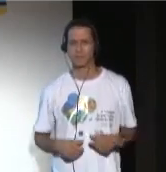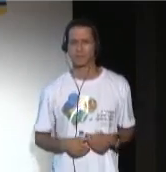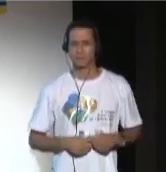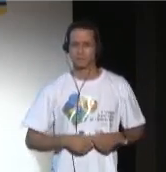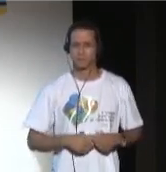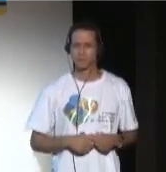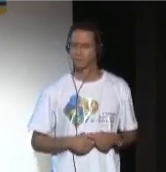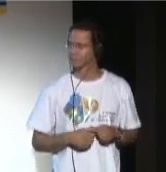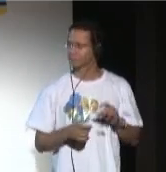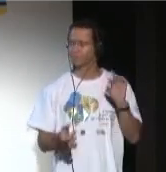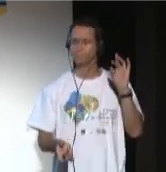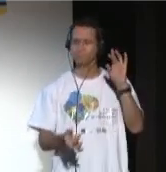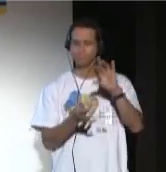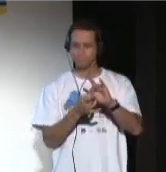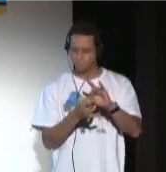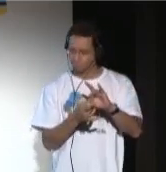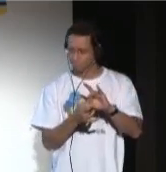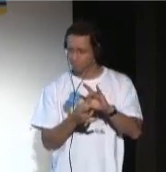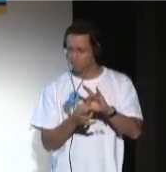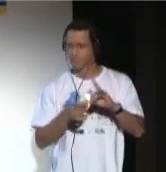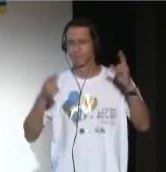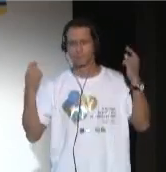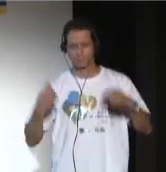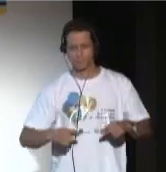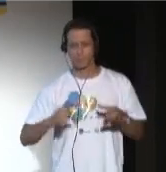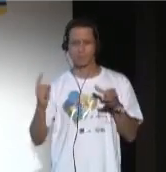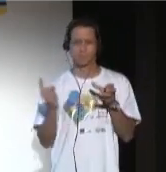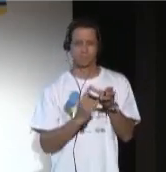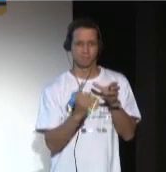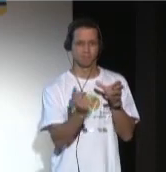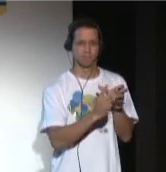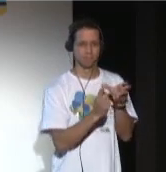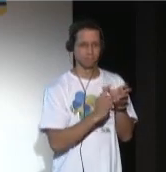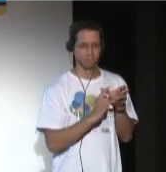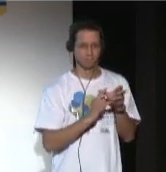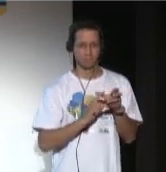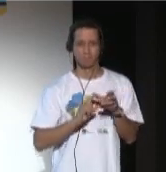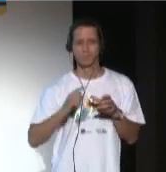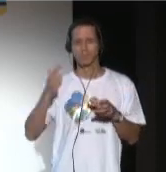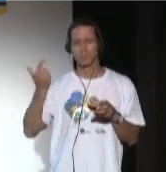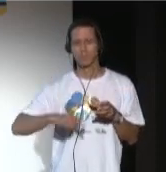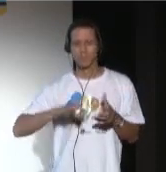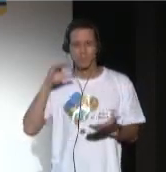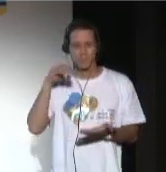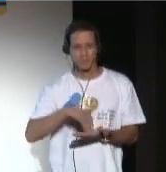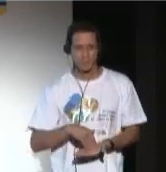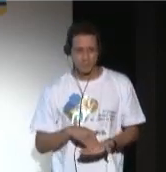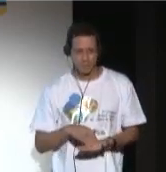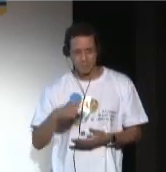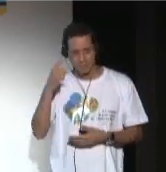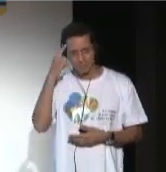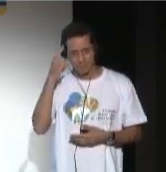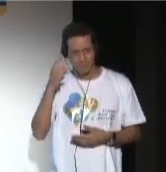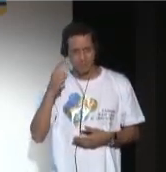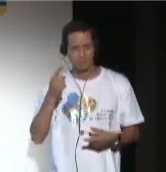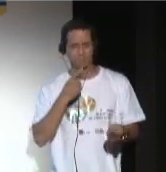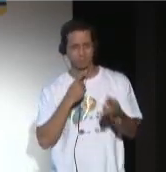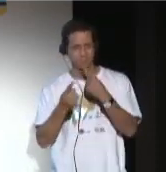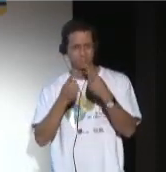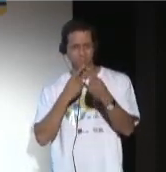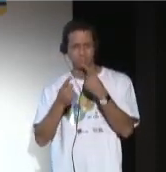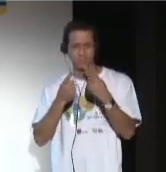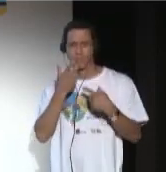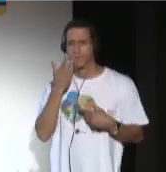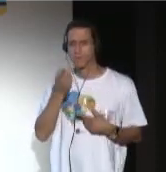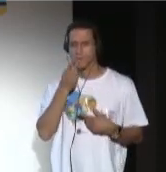Ao ter uma conexão, a gente tem que engajar a pessoa. E, por fim, na maior parte dos nossos diálogos, nós não